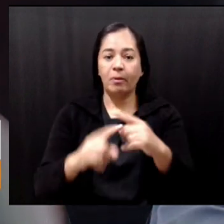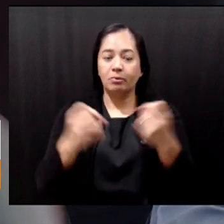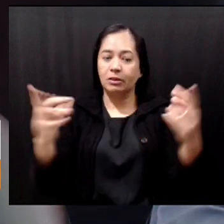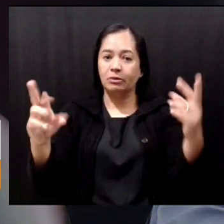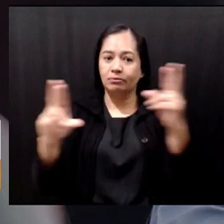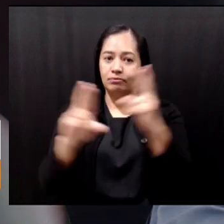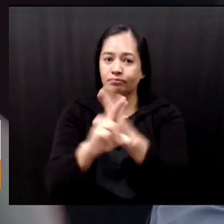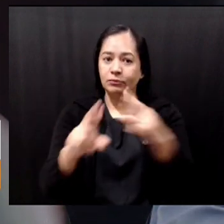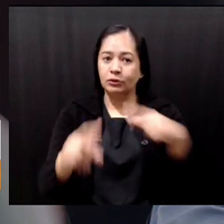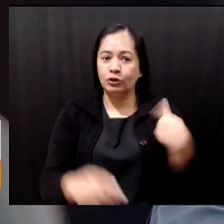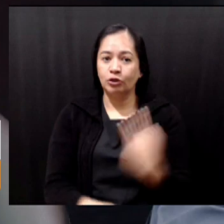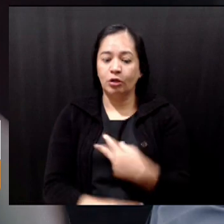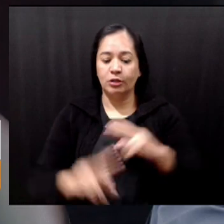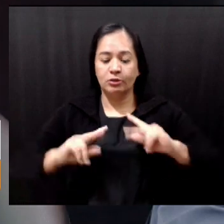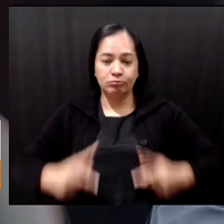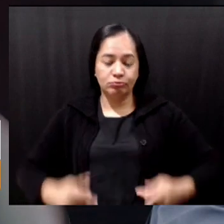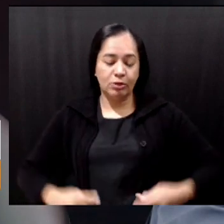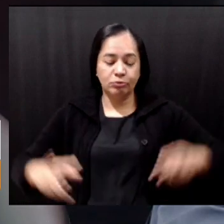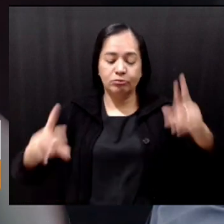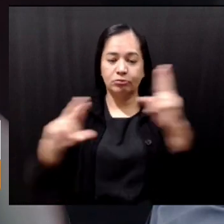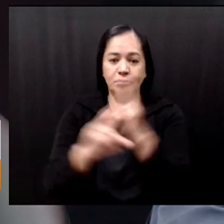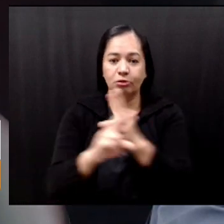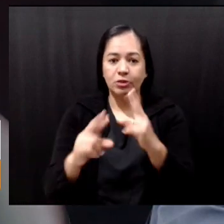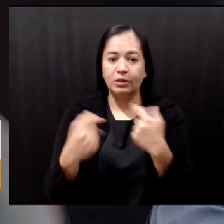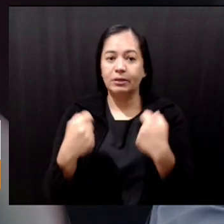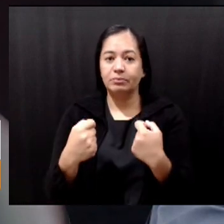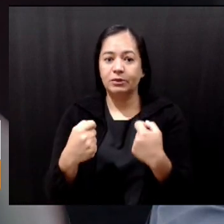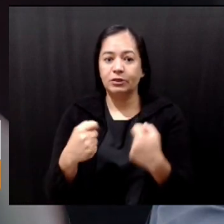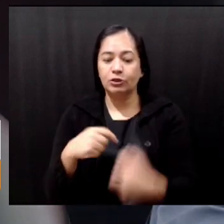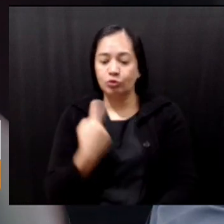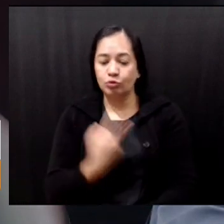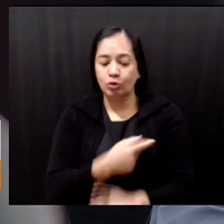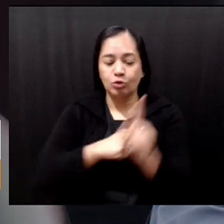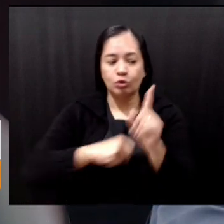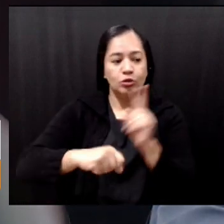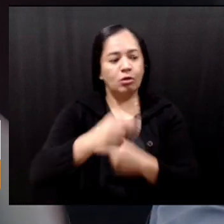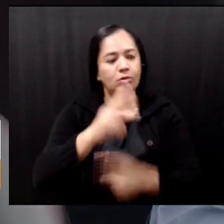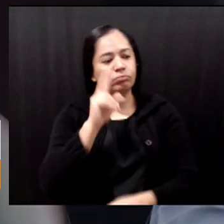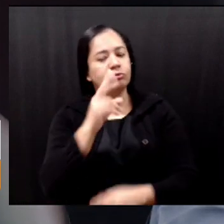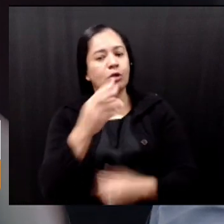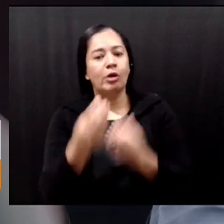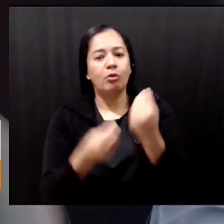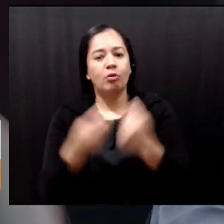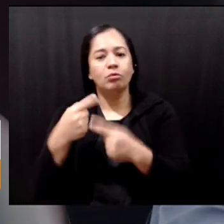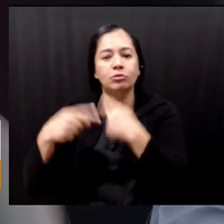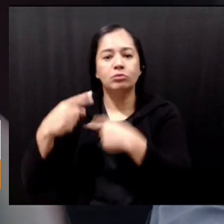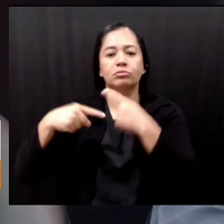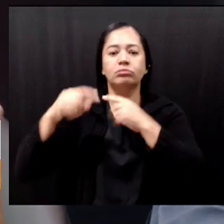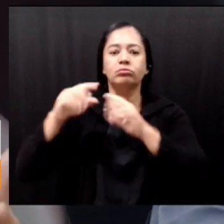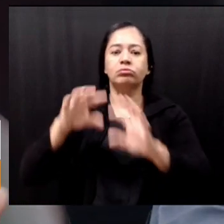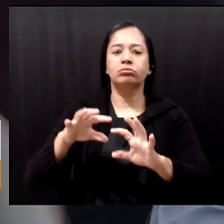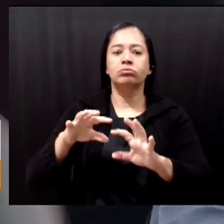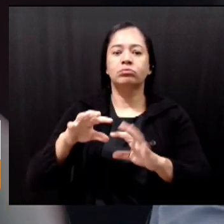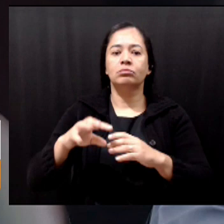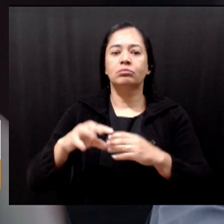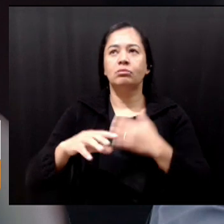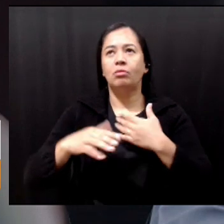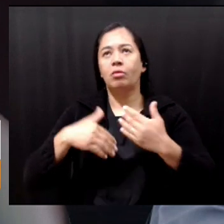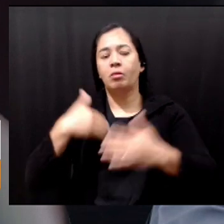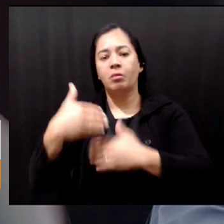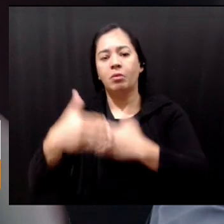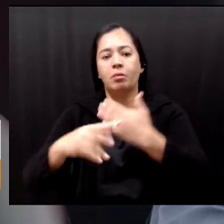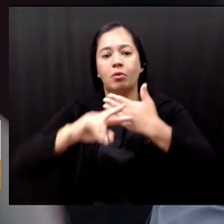relacionais. Então, olhar para o nosso social e como a gente desenvolve isso afeta a longo prazo, inclusive, nossa saúde